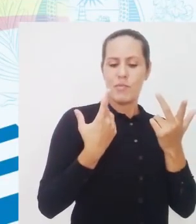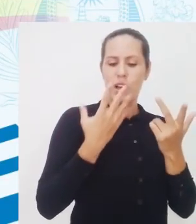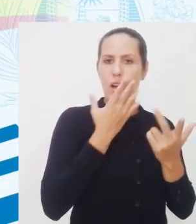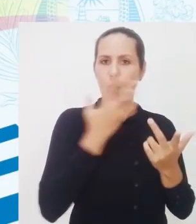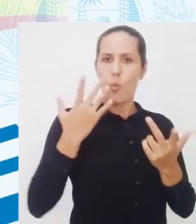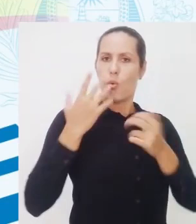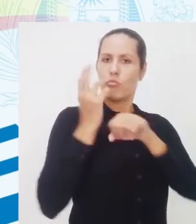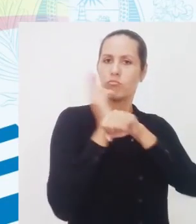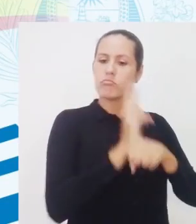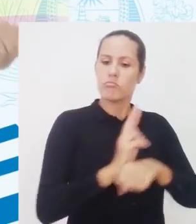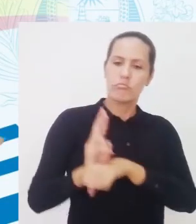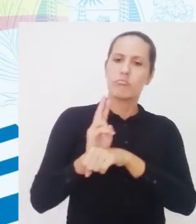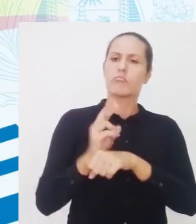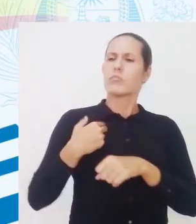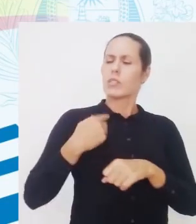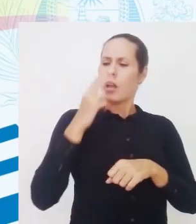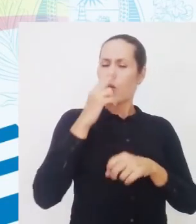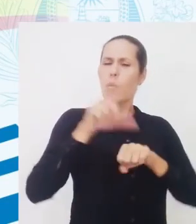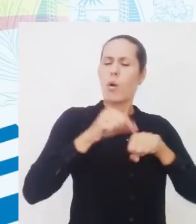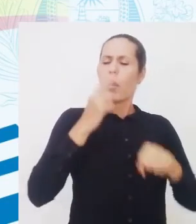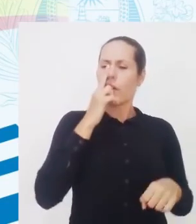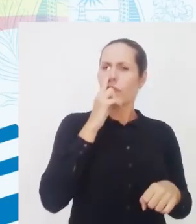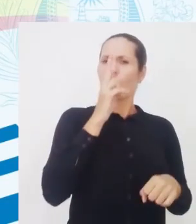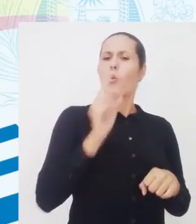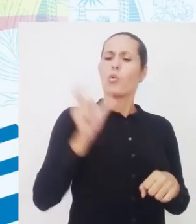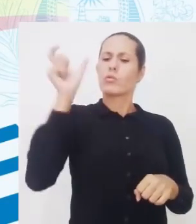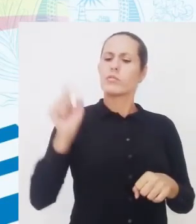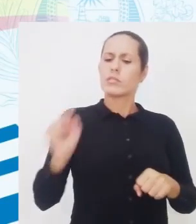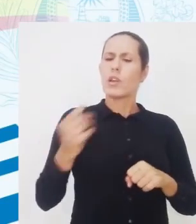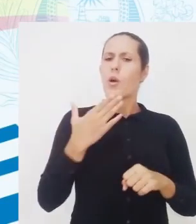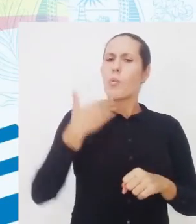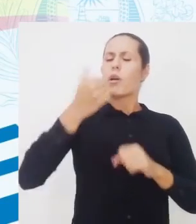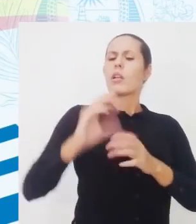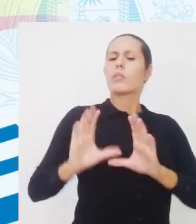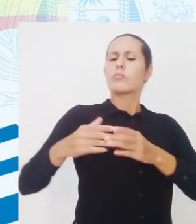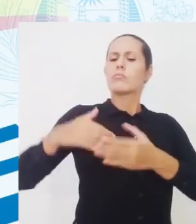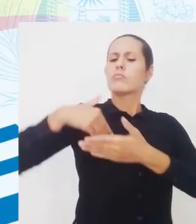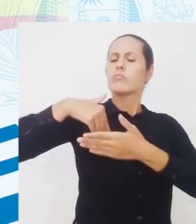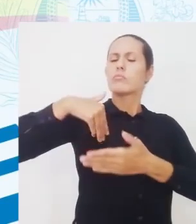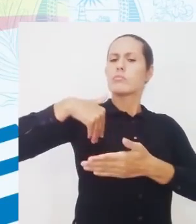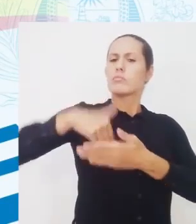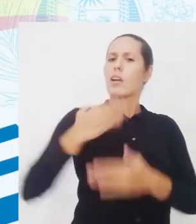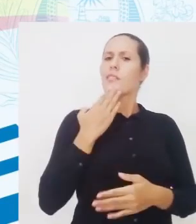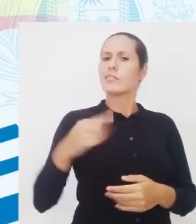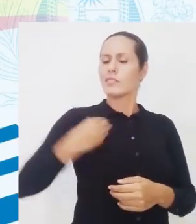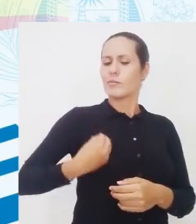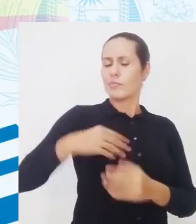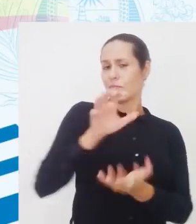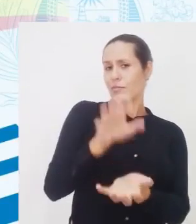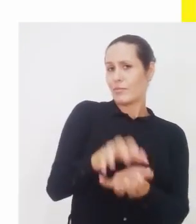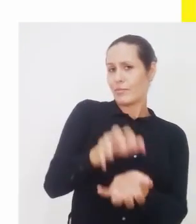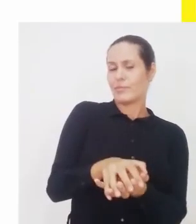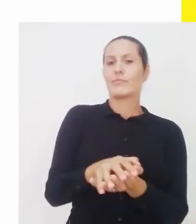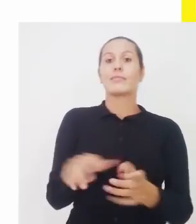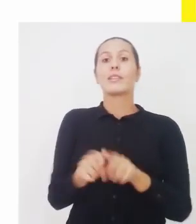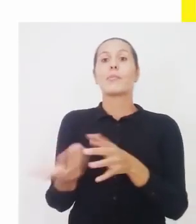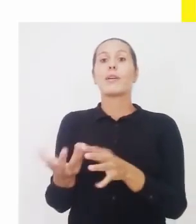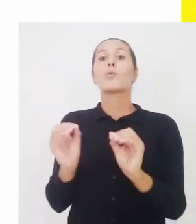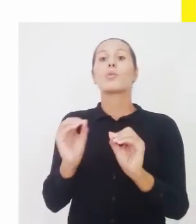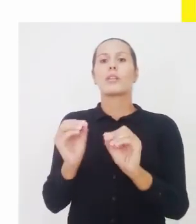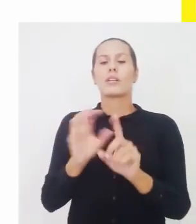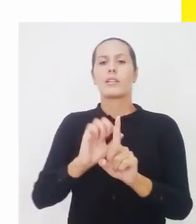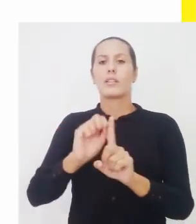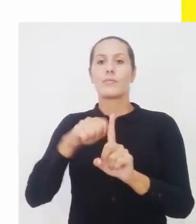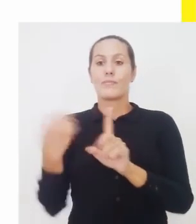melhor time de Pernambuco é o Náutico. E assim como eu fiz para o Felipe, também fiz um resuminho do que ela falou, que vai aparecer na tela para você agora.